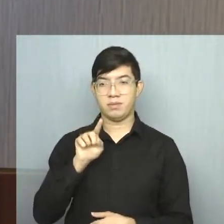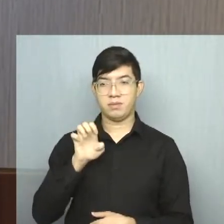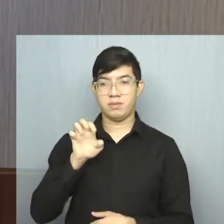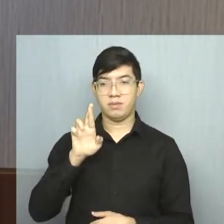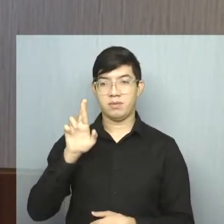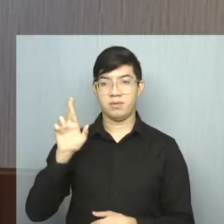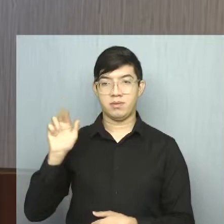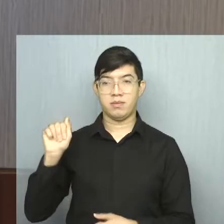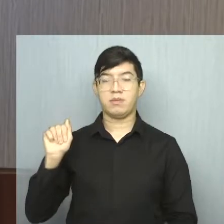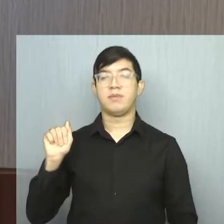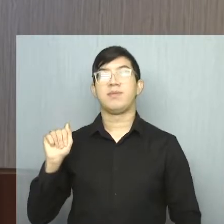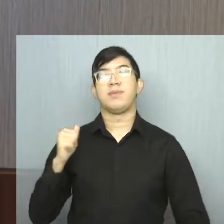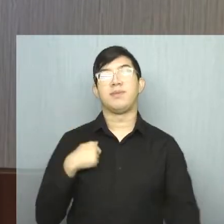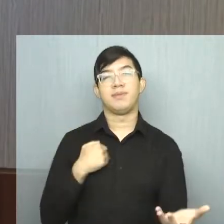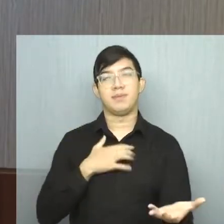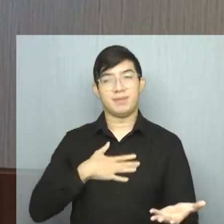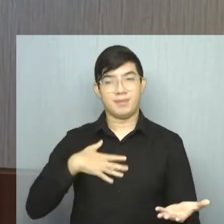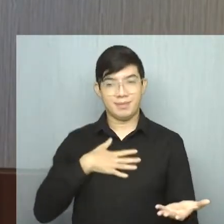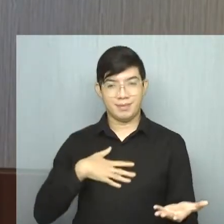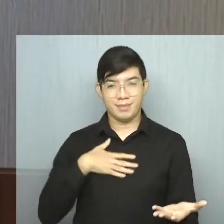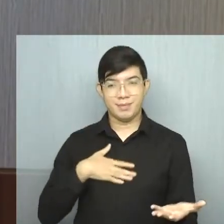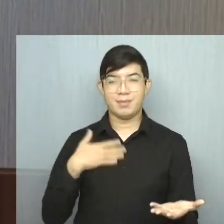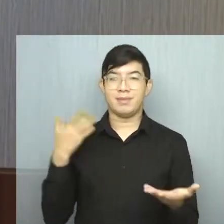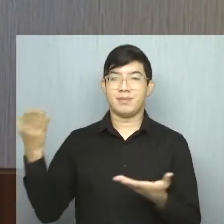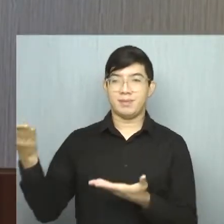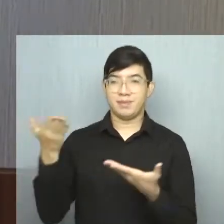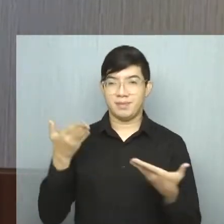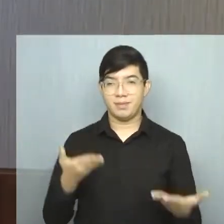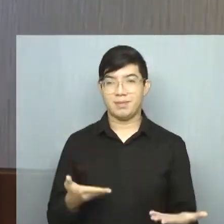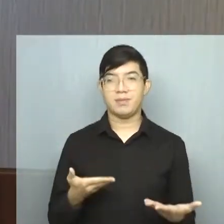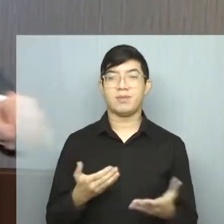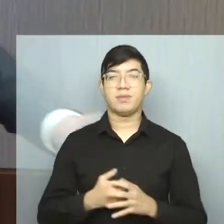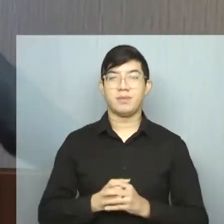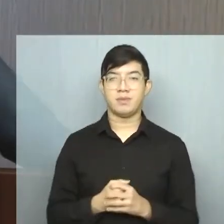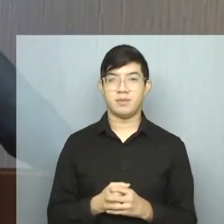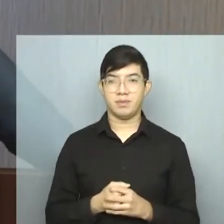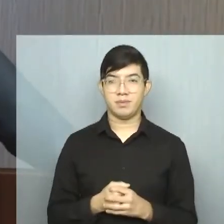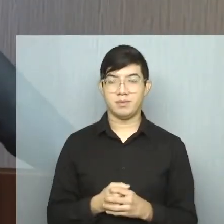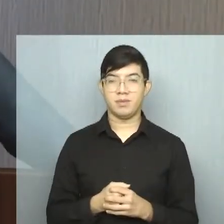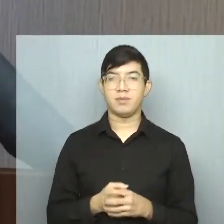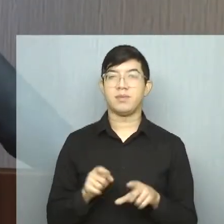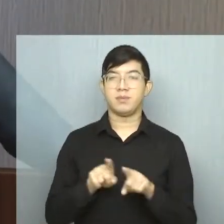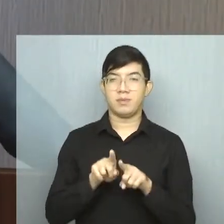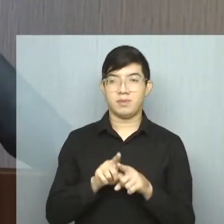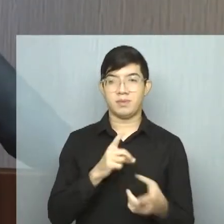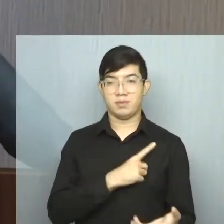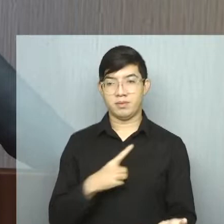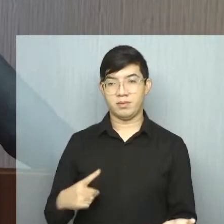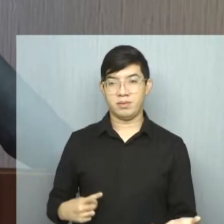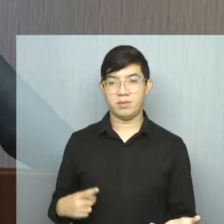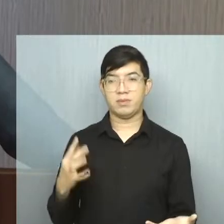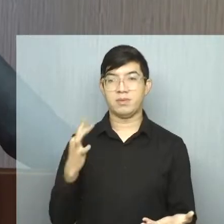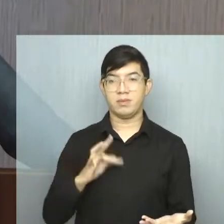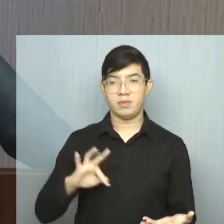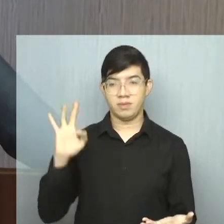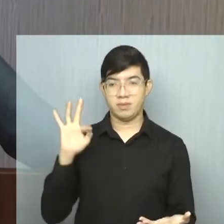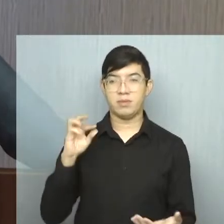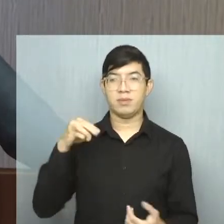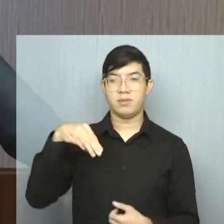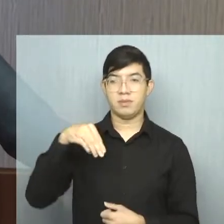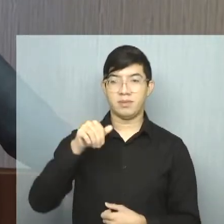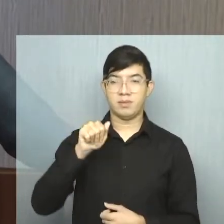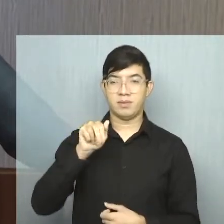É um prazer recebê-lo. Cumprimentar o deputado federal, Mauro